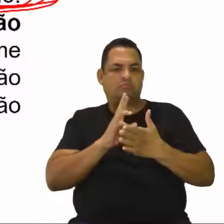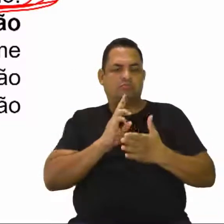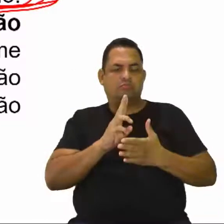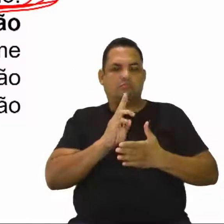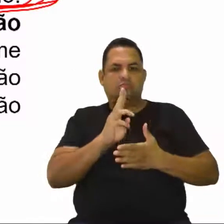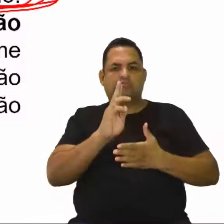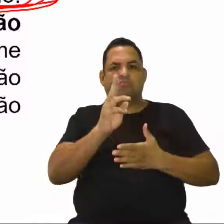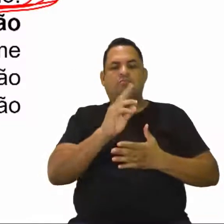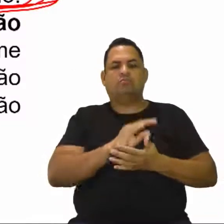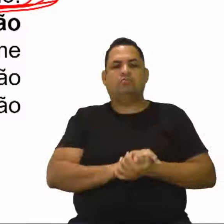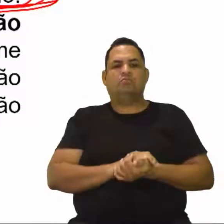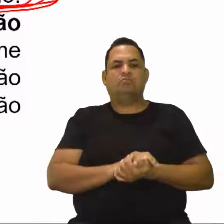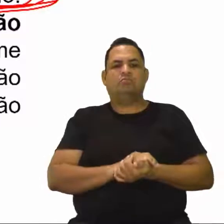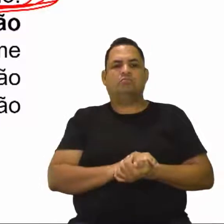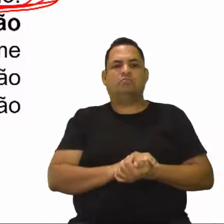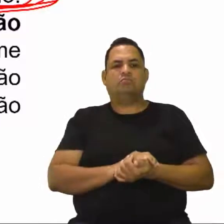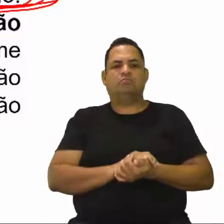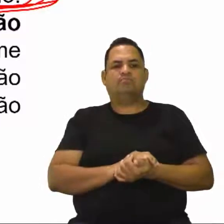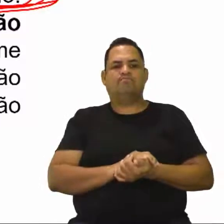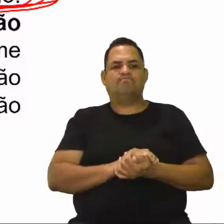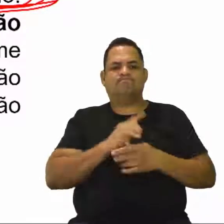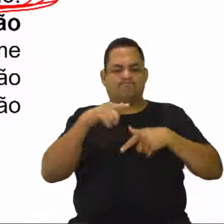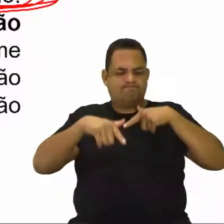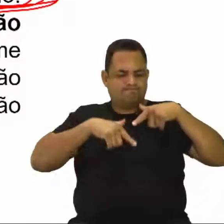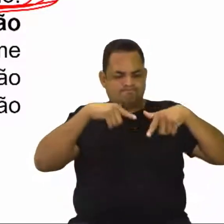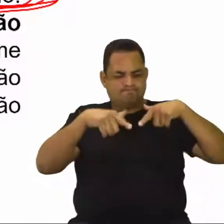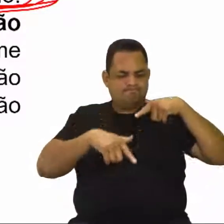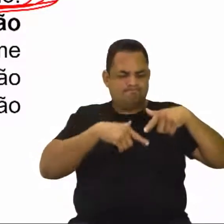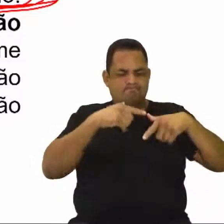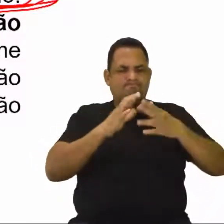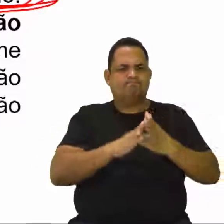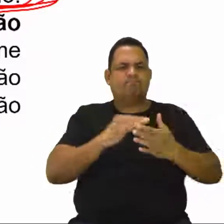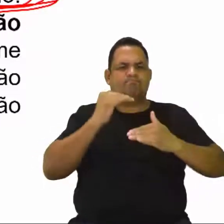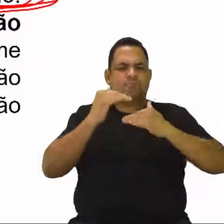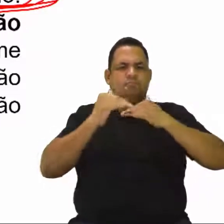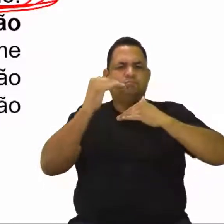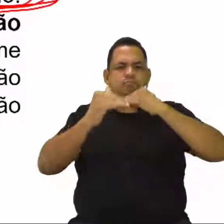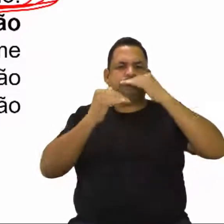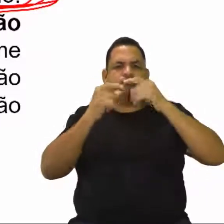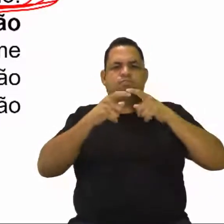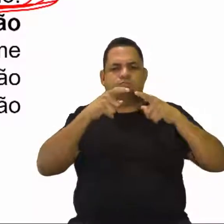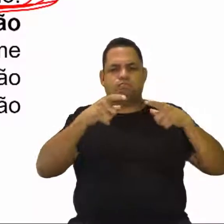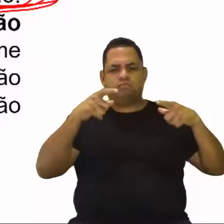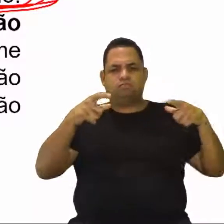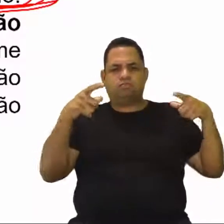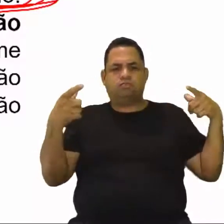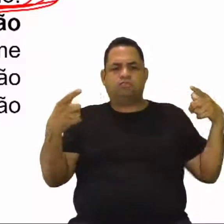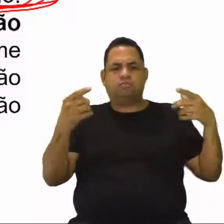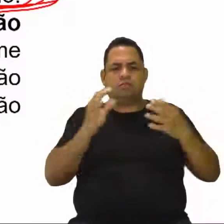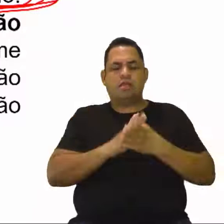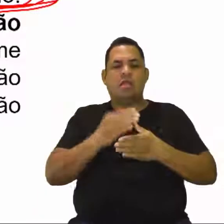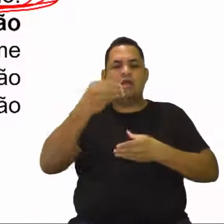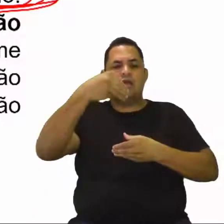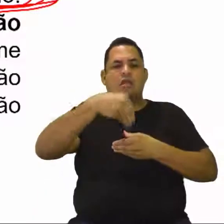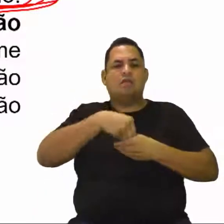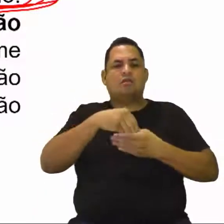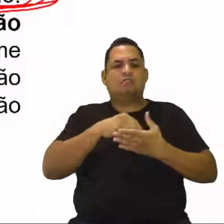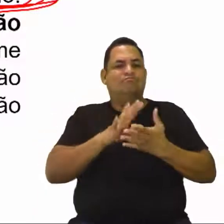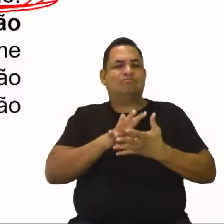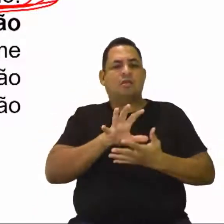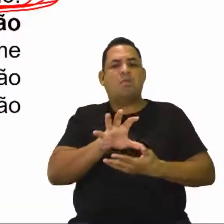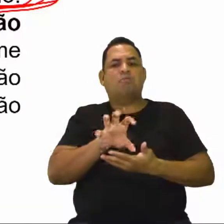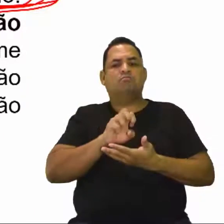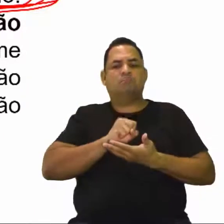continuaram a produzir tanto, que o mercado interno deles não